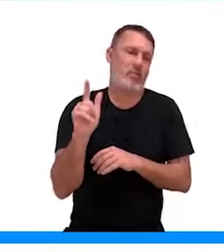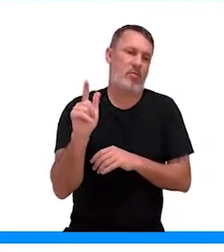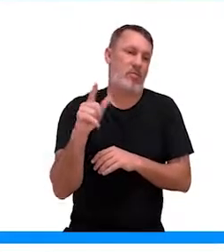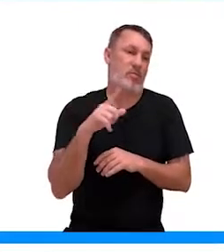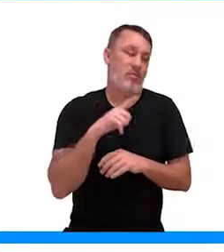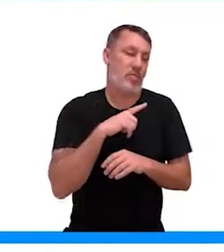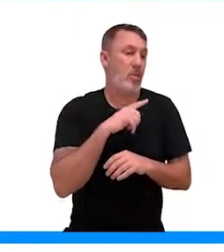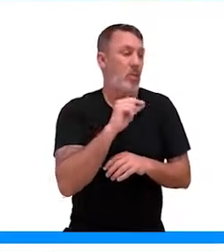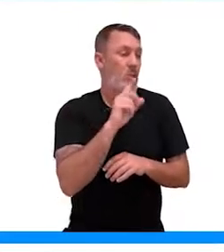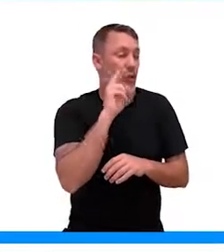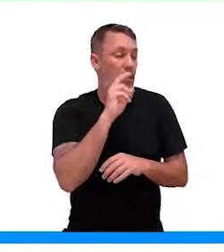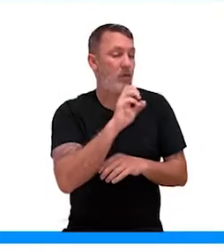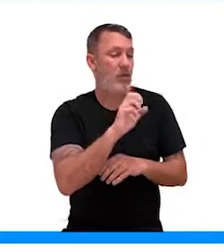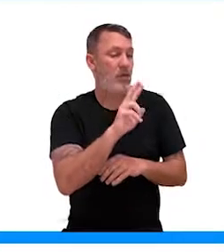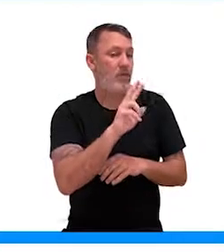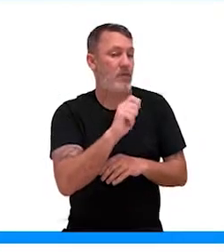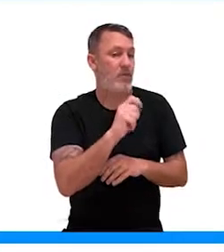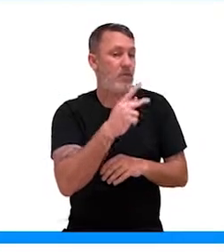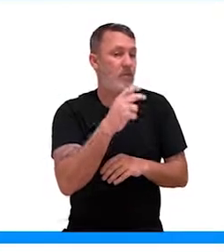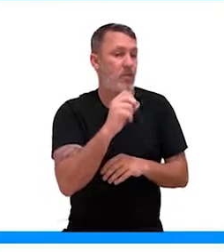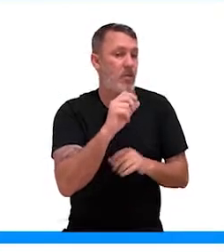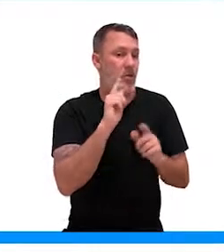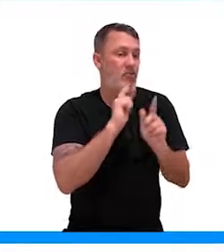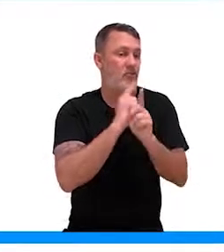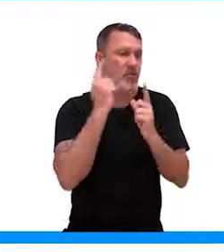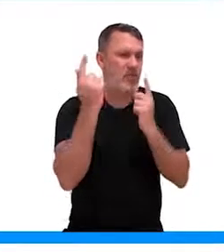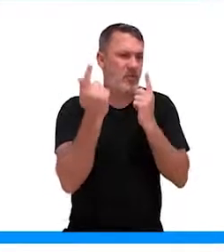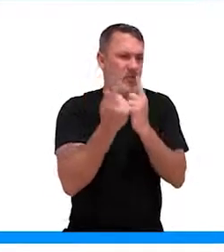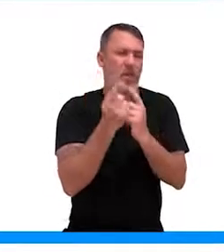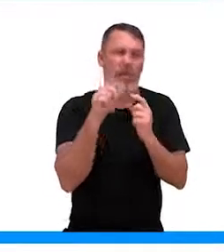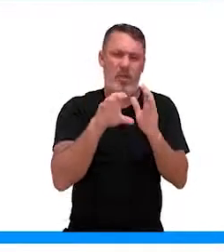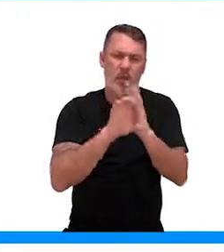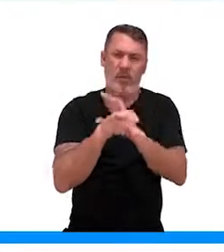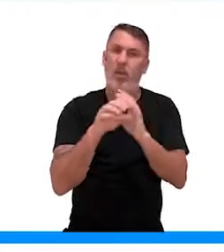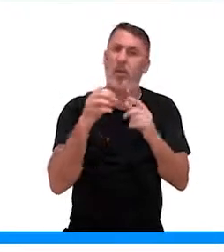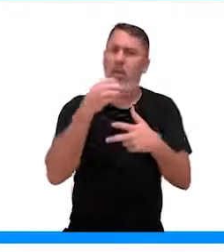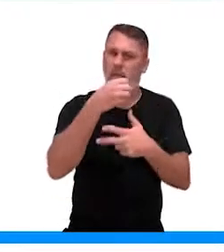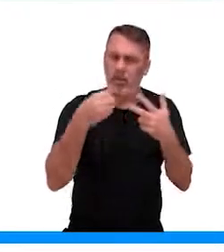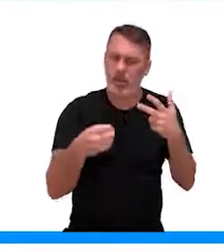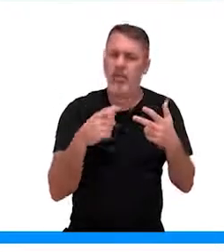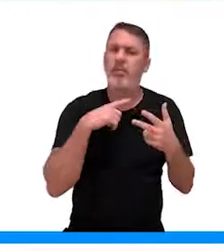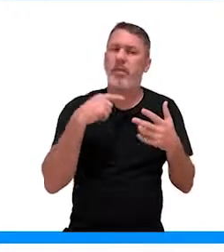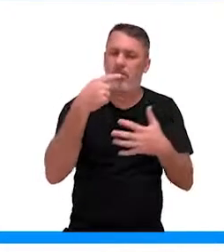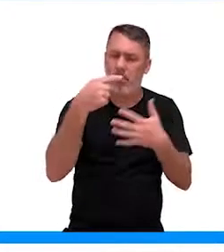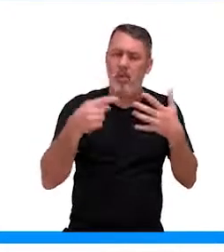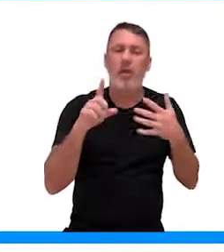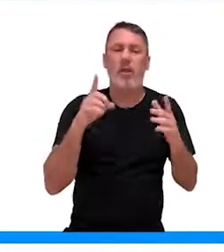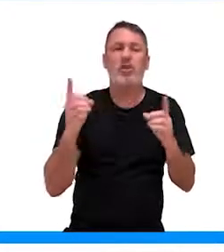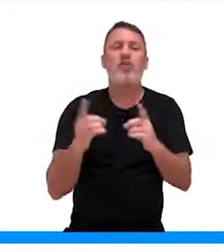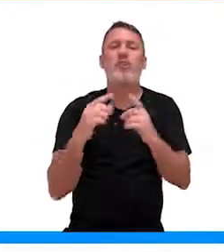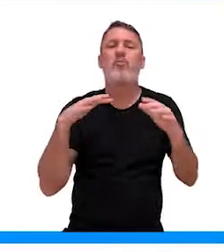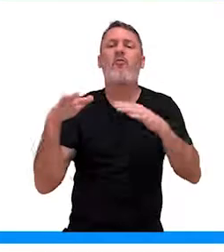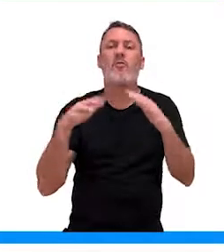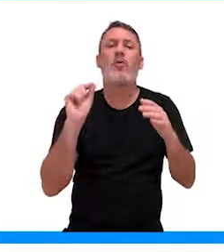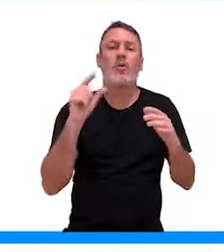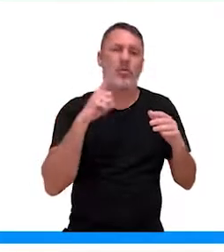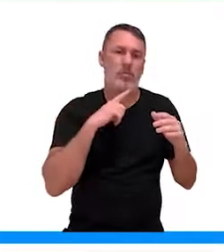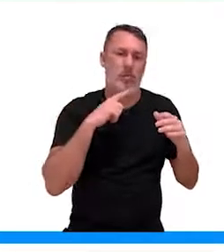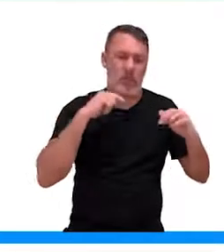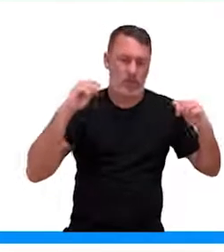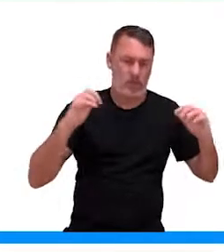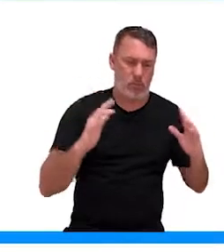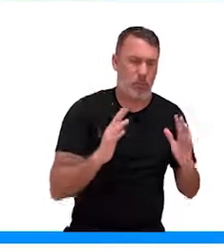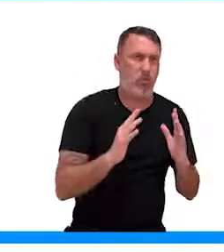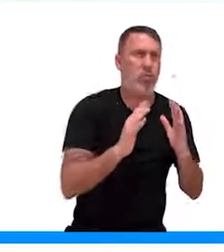evapotranspiração, um conceito muito famoso que já foi cobrado diversas vezes no Enem, ele envolve essas duas dinâmicas, a evaporação, claro, de